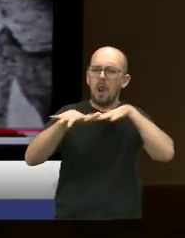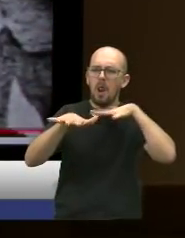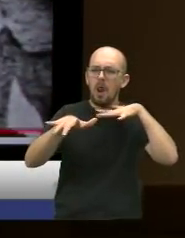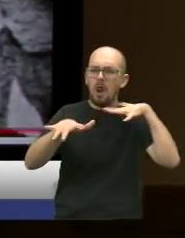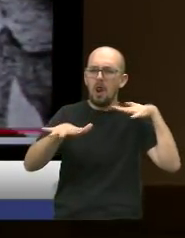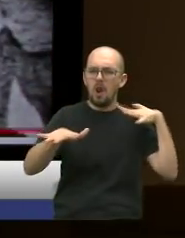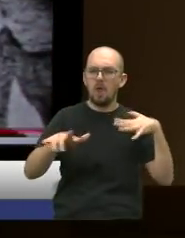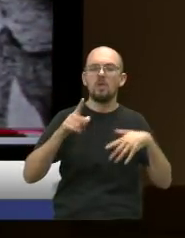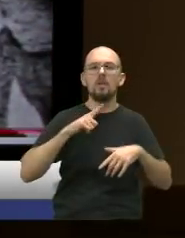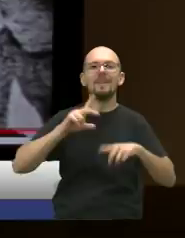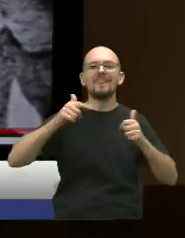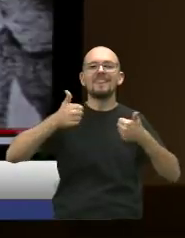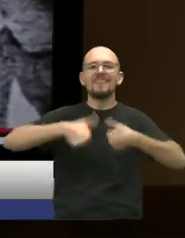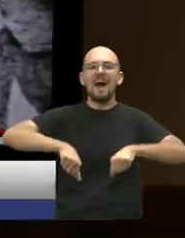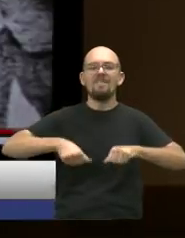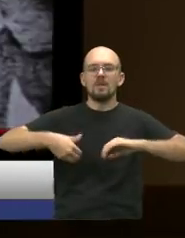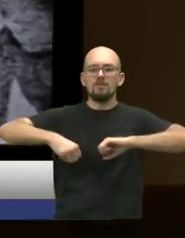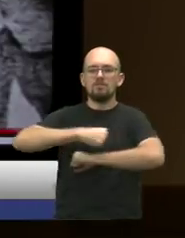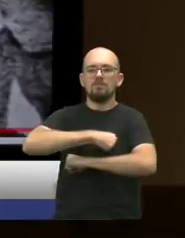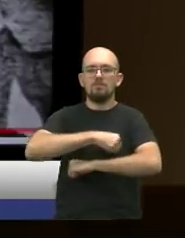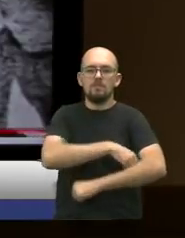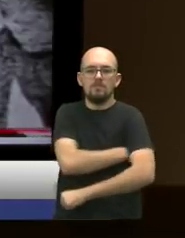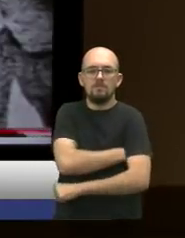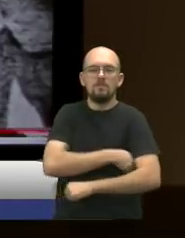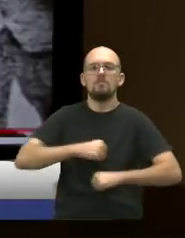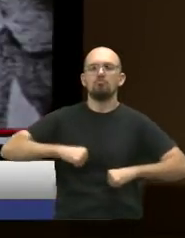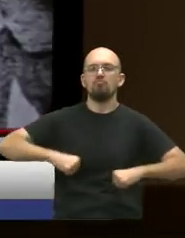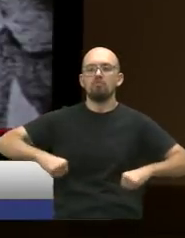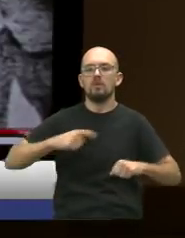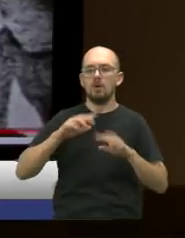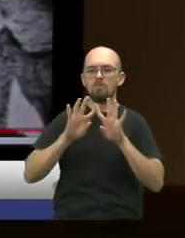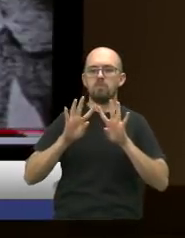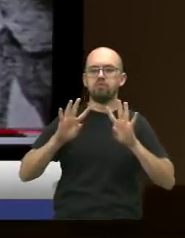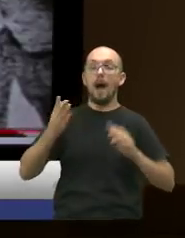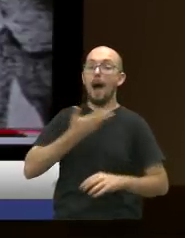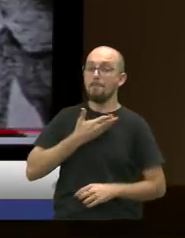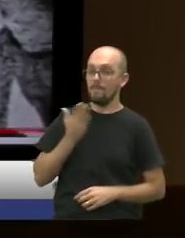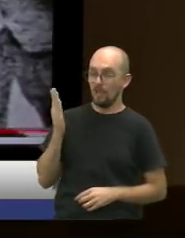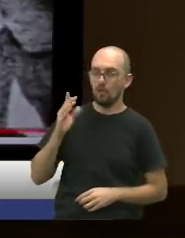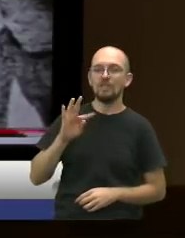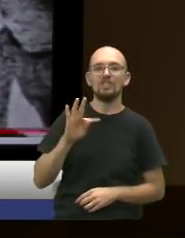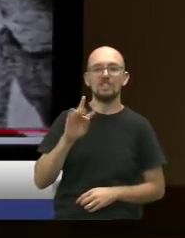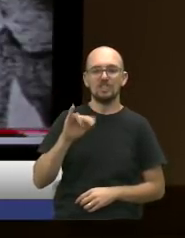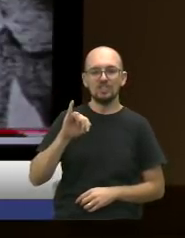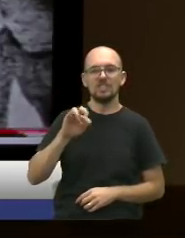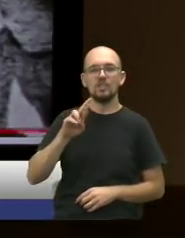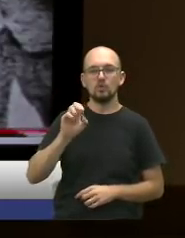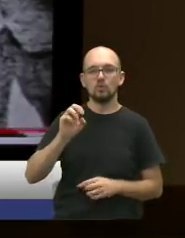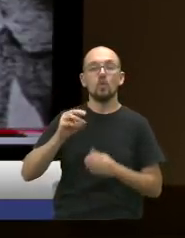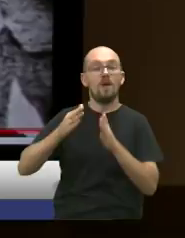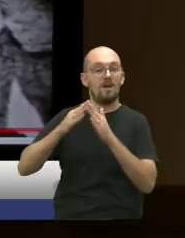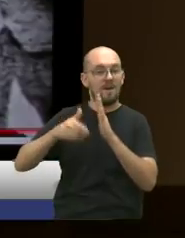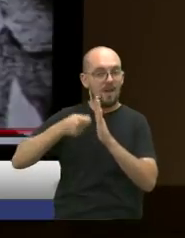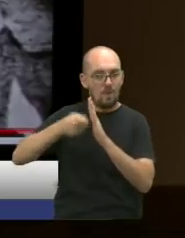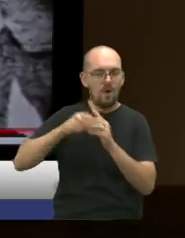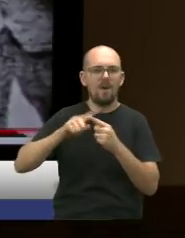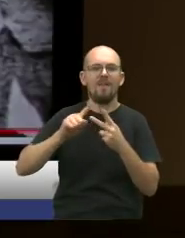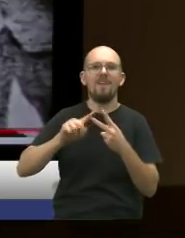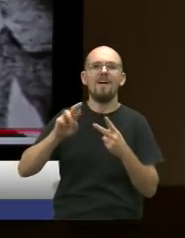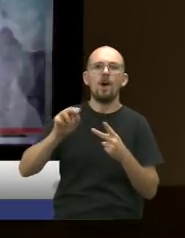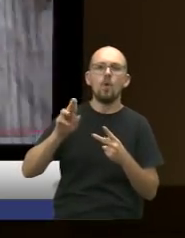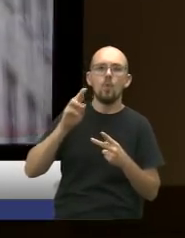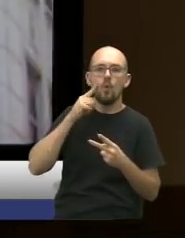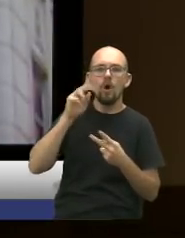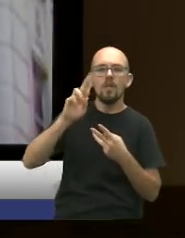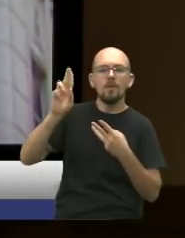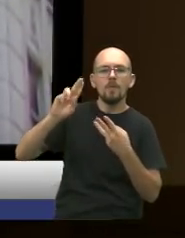de braços dados estavam o meu amigo Tirso, de Araraquara, o Raul, o Alvarenga, o Amadeu Martins, o